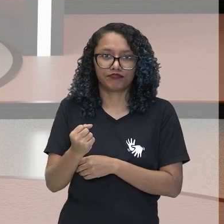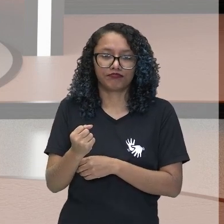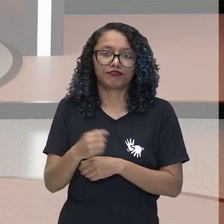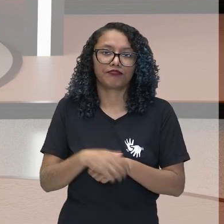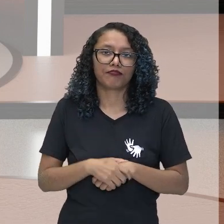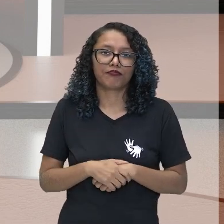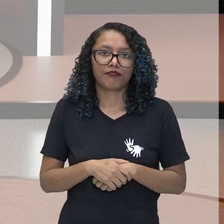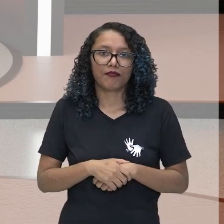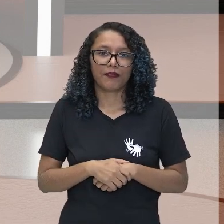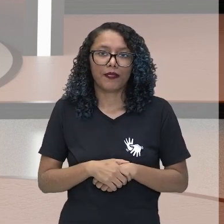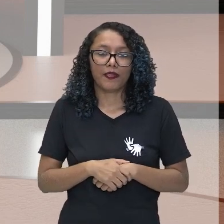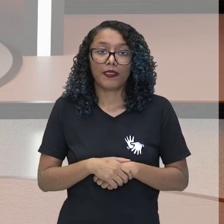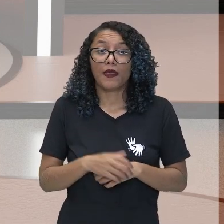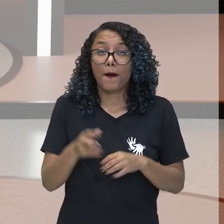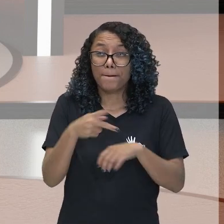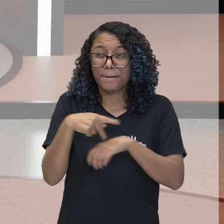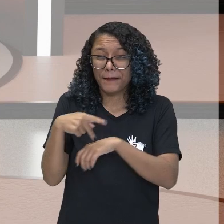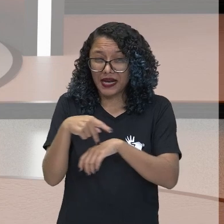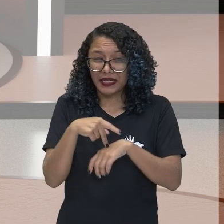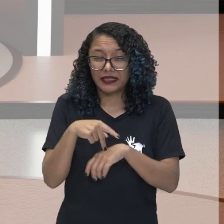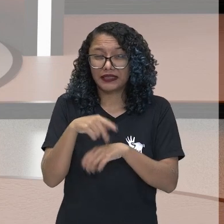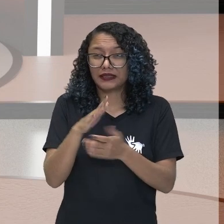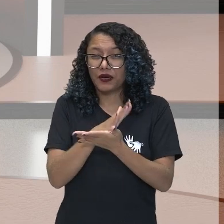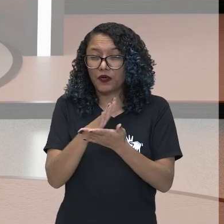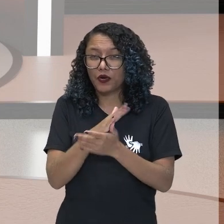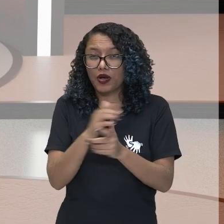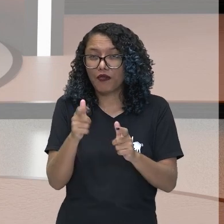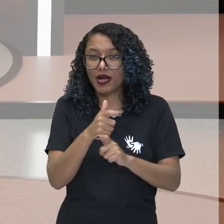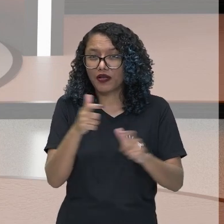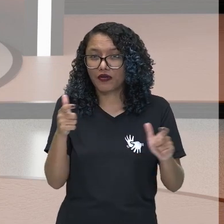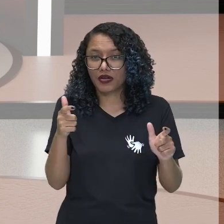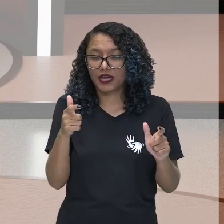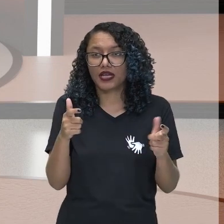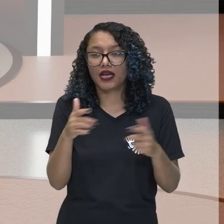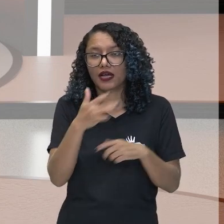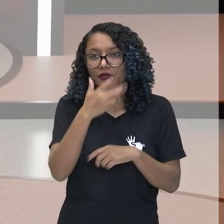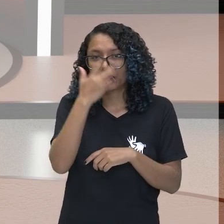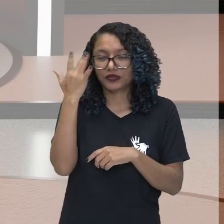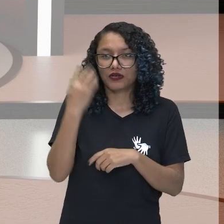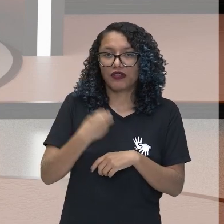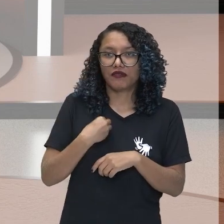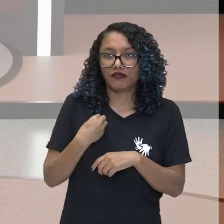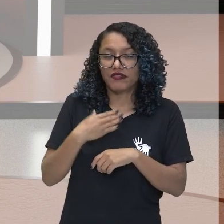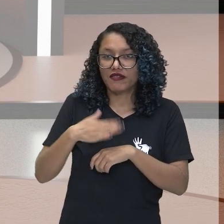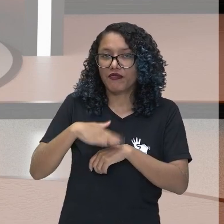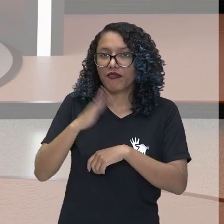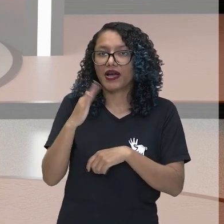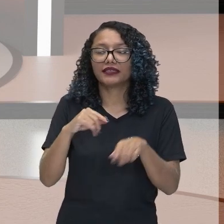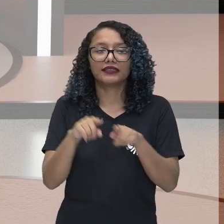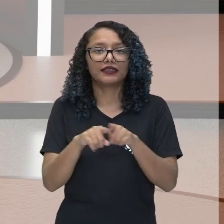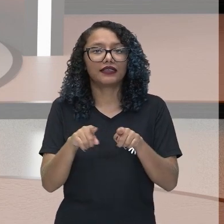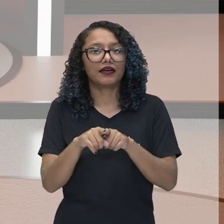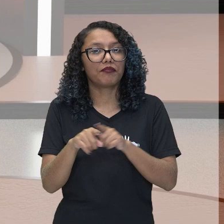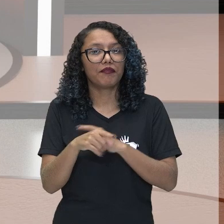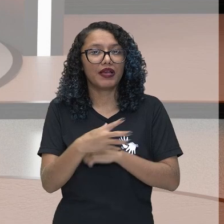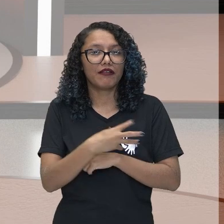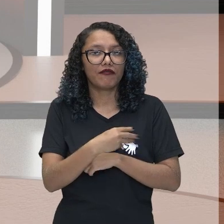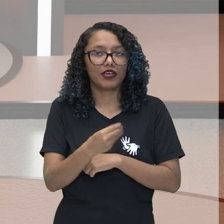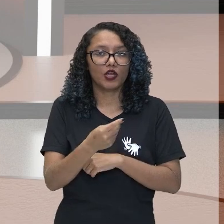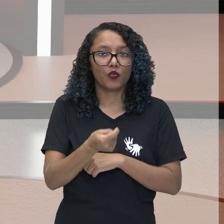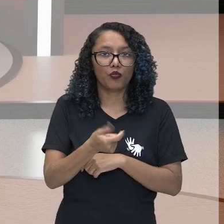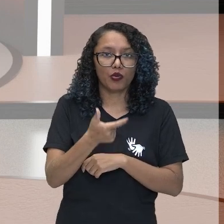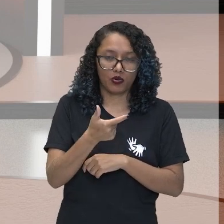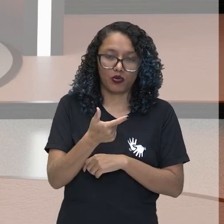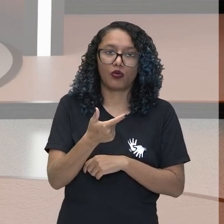maioria das pessoas estão vivendo mais e as mulheres estão tendo menos filhos, tá? Aí a gente vai também